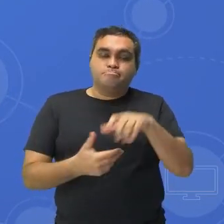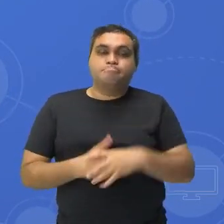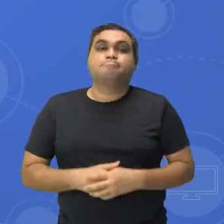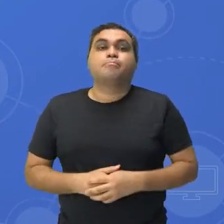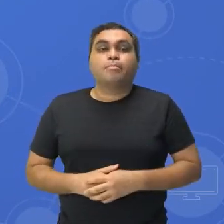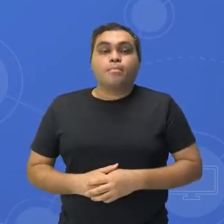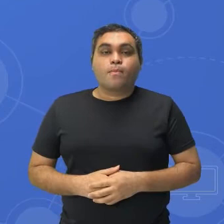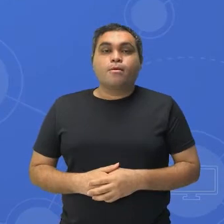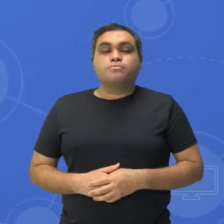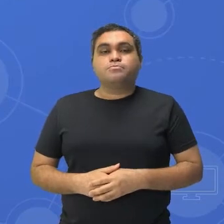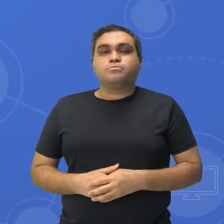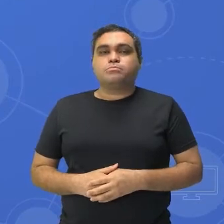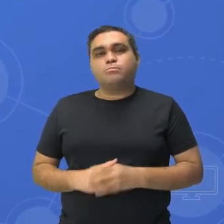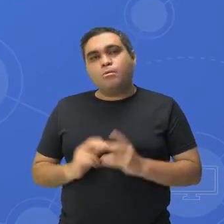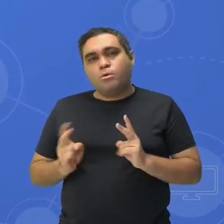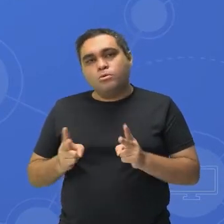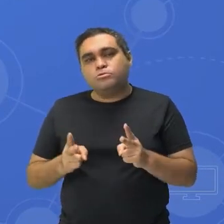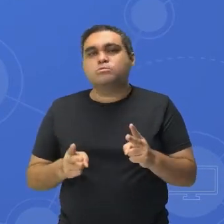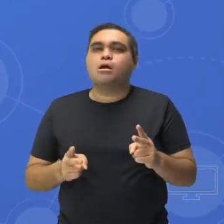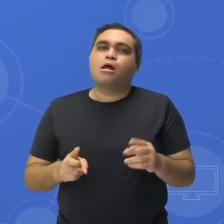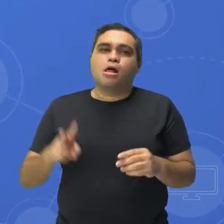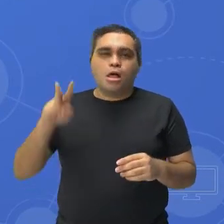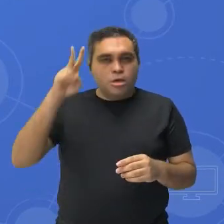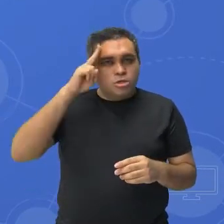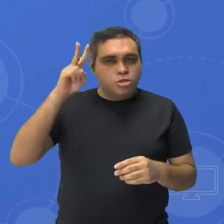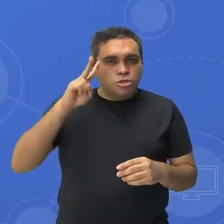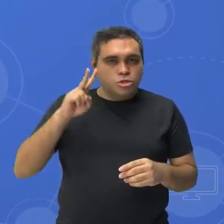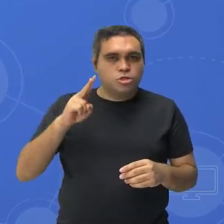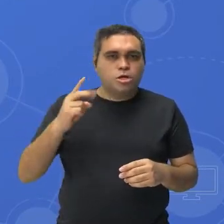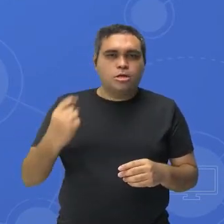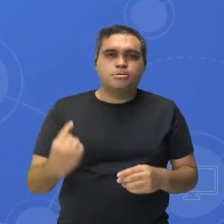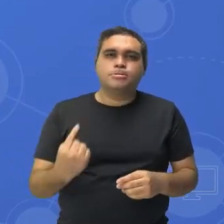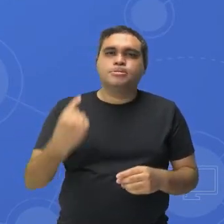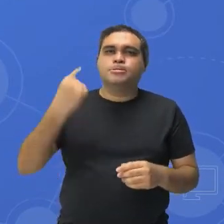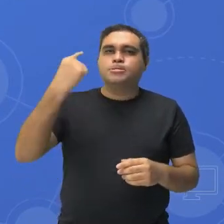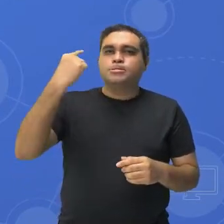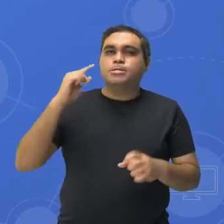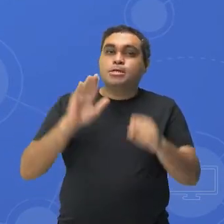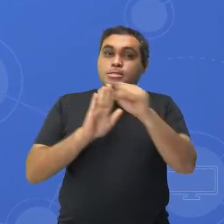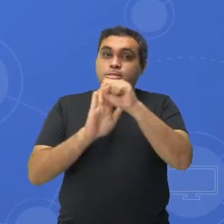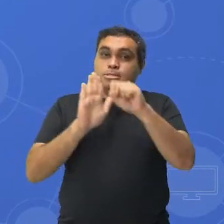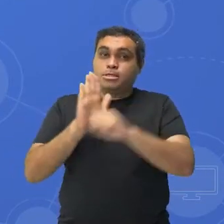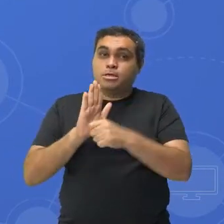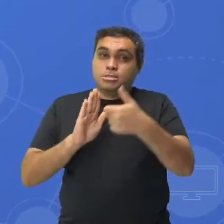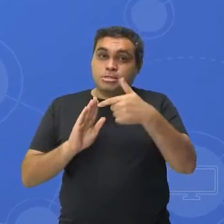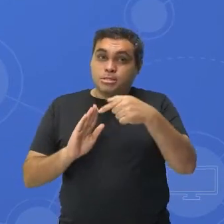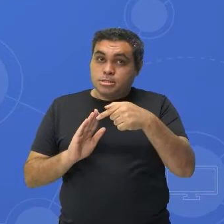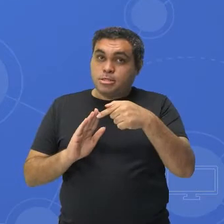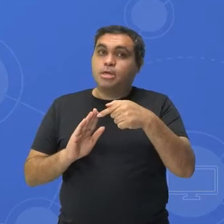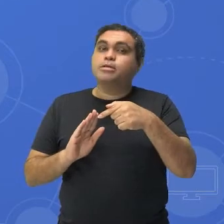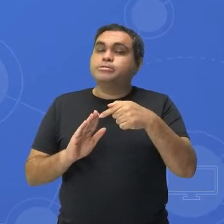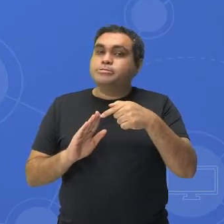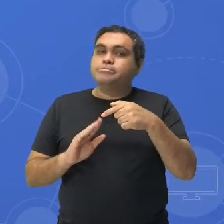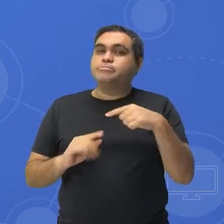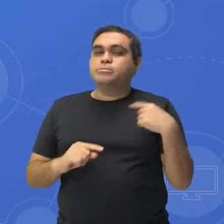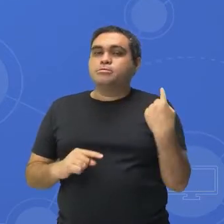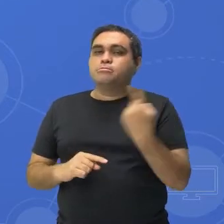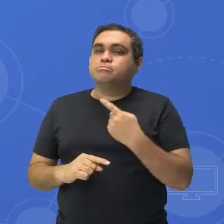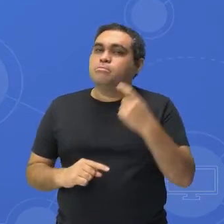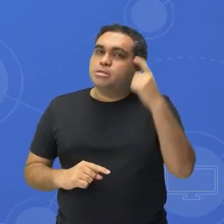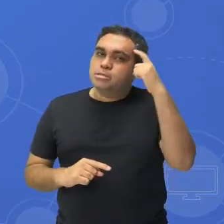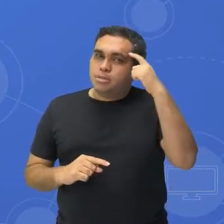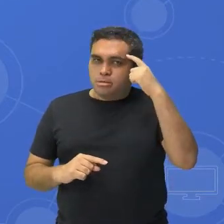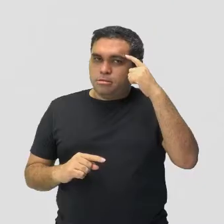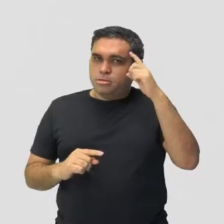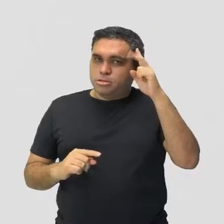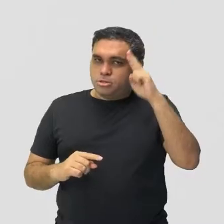Continuando, vamos agora, então, fazer uma viagem histórica aqui para o século XVII. Só para a gente situar um pouco aqui,